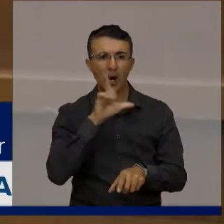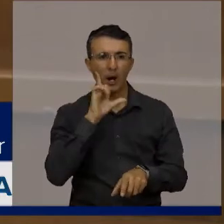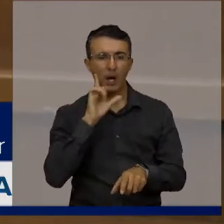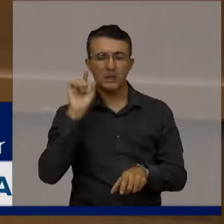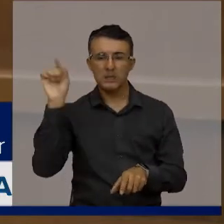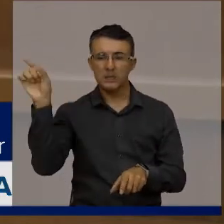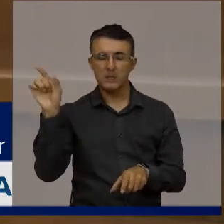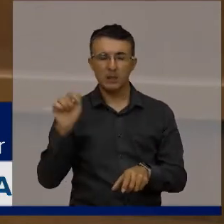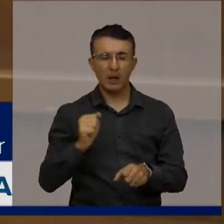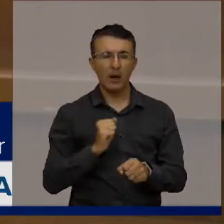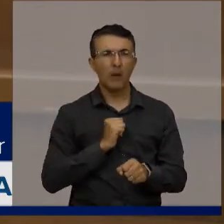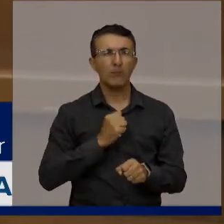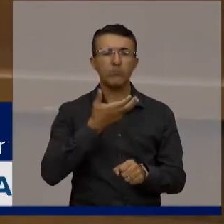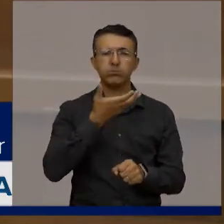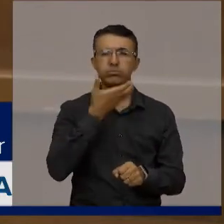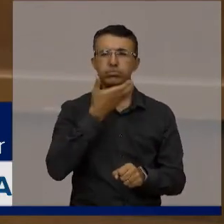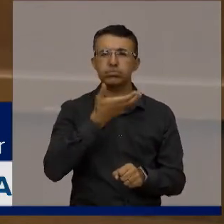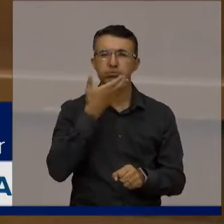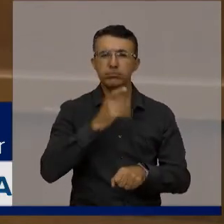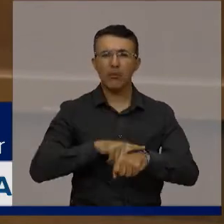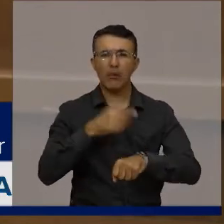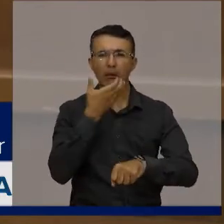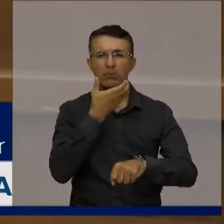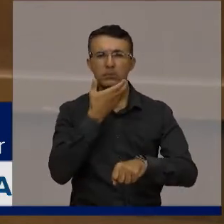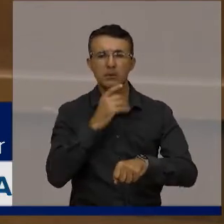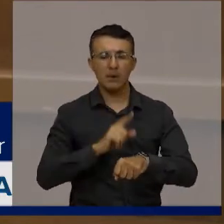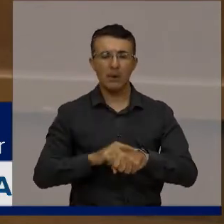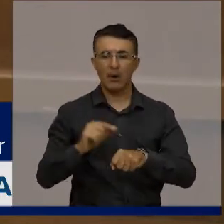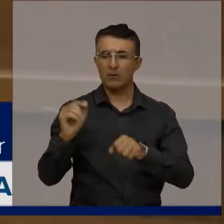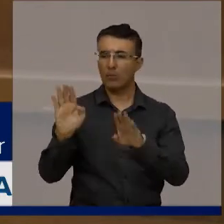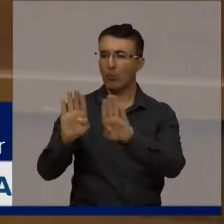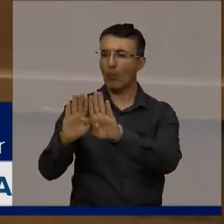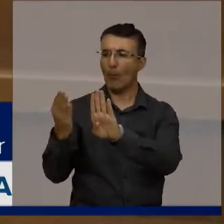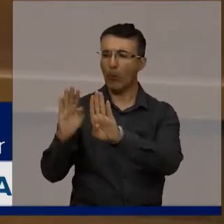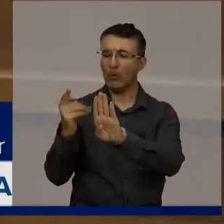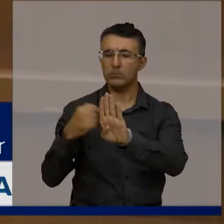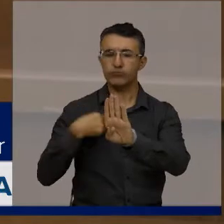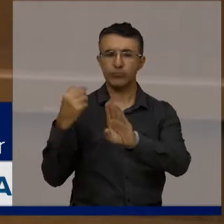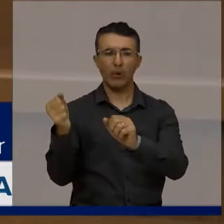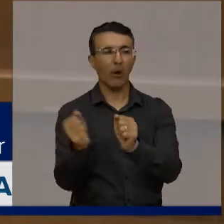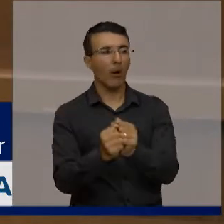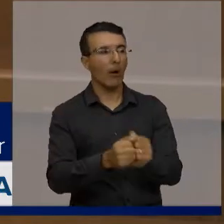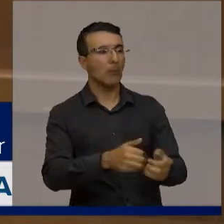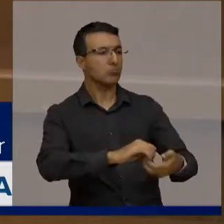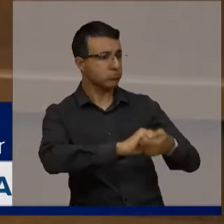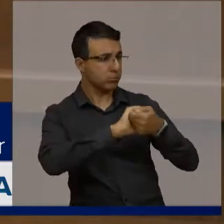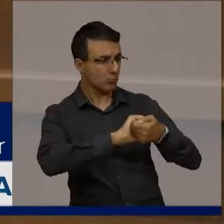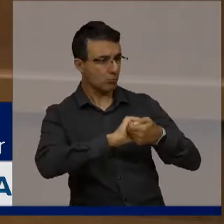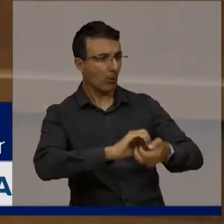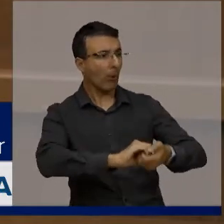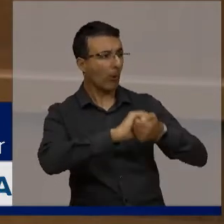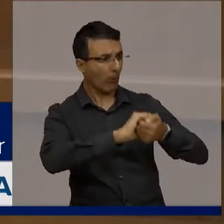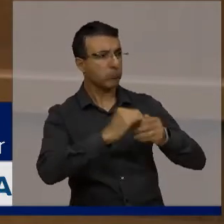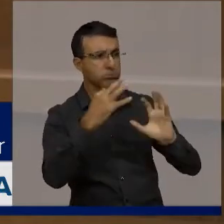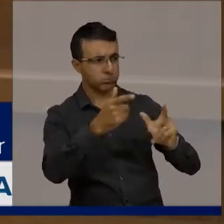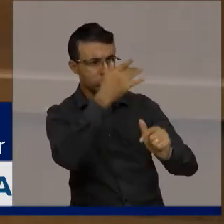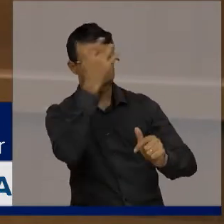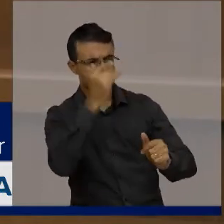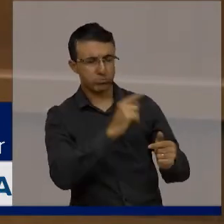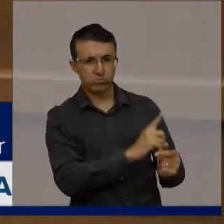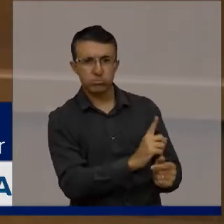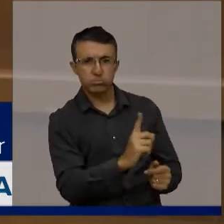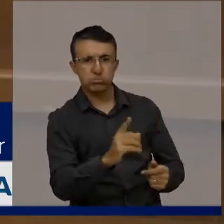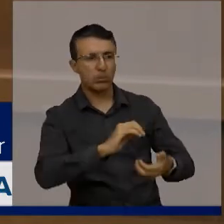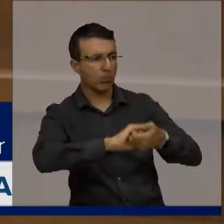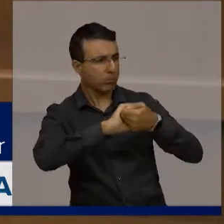é como eu posso dizer, para São José dos Campos, e eu assinei essa moção e com muito prazer